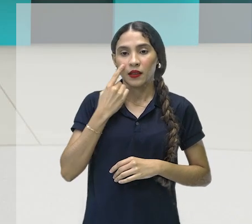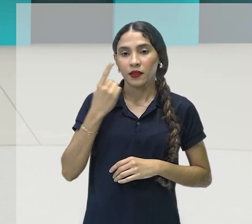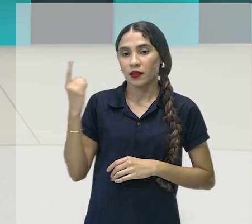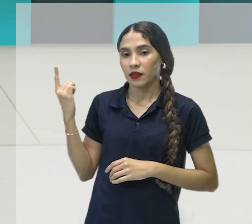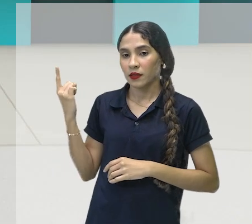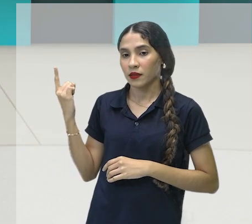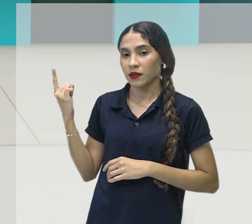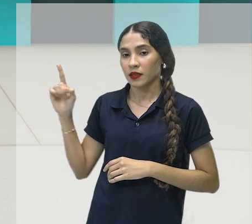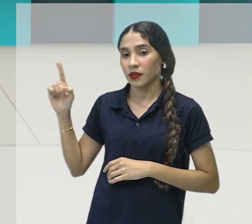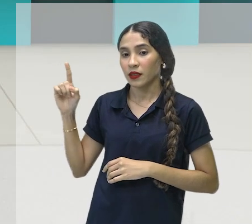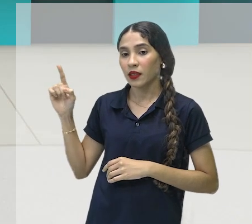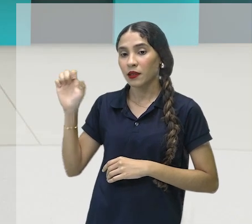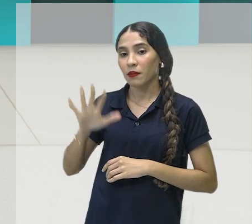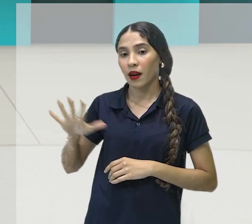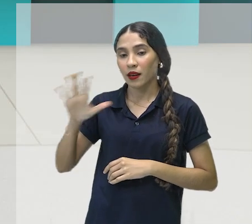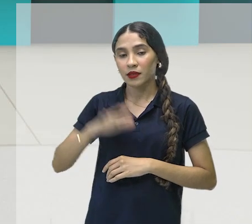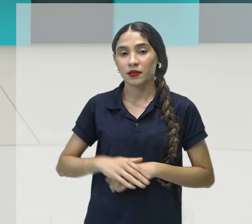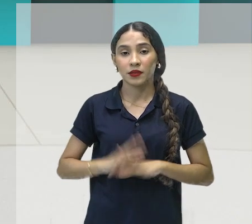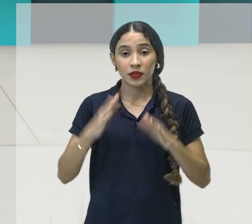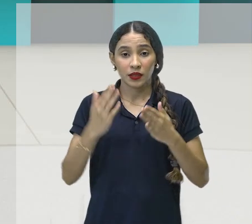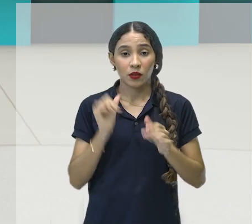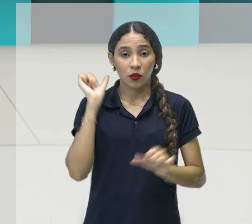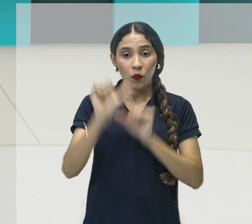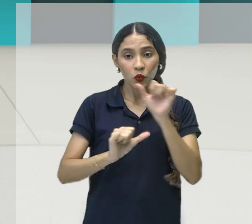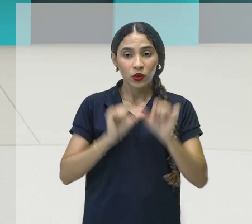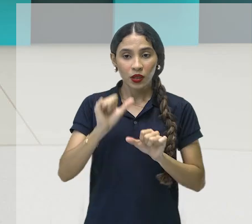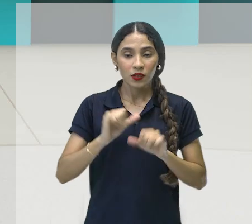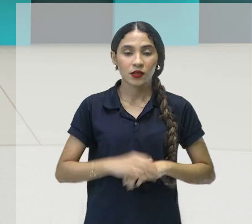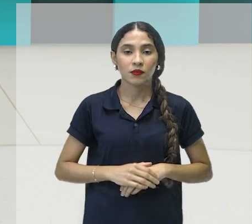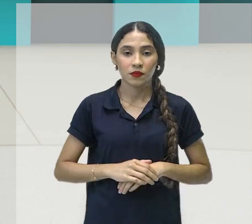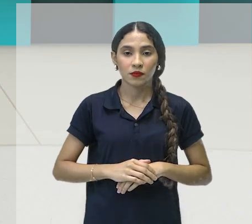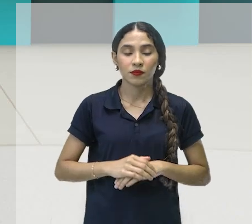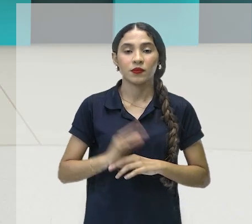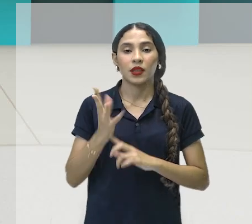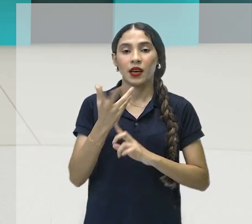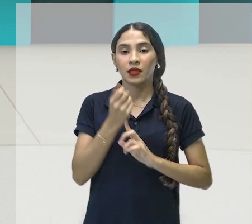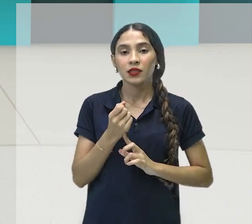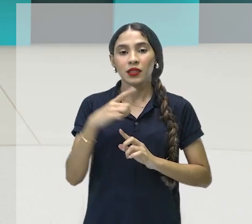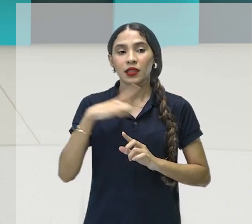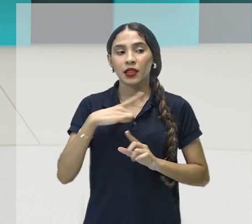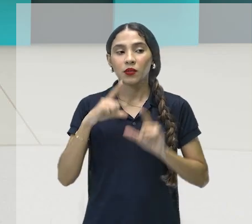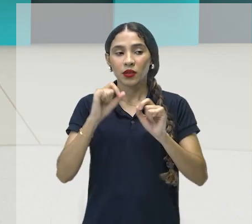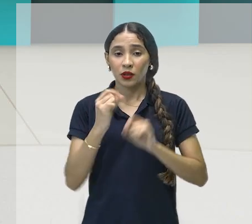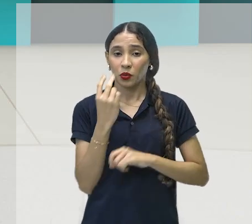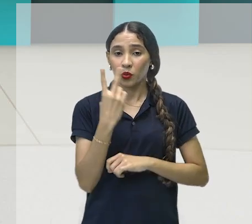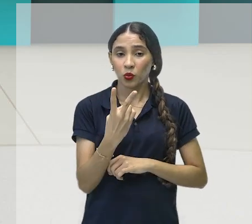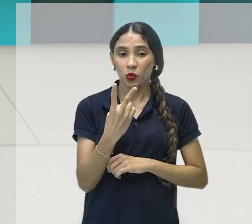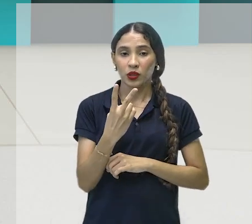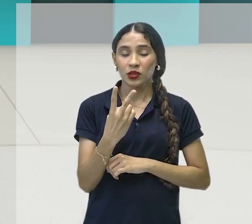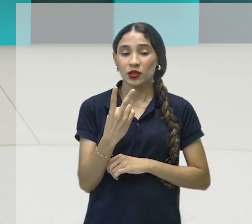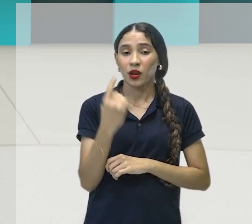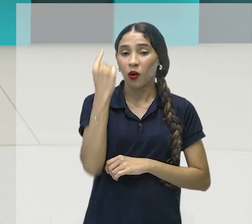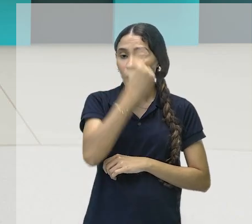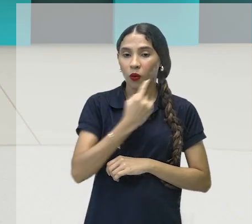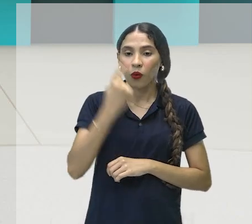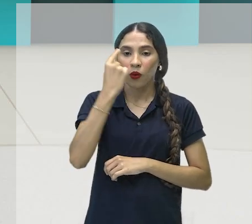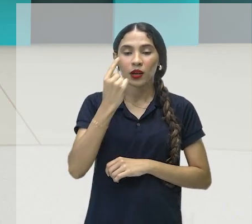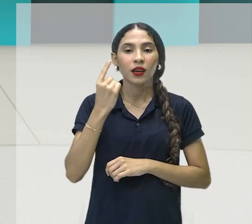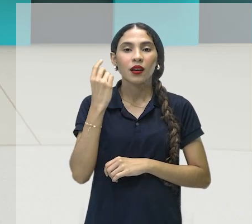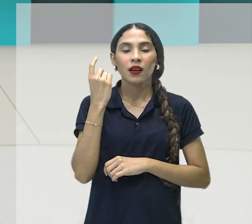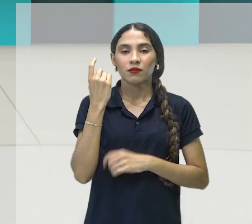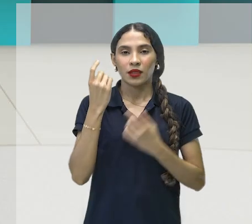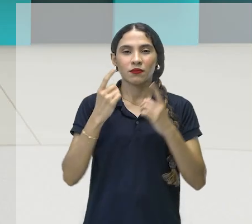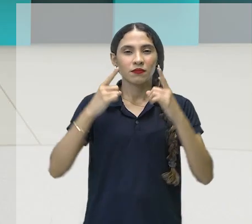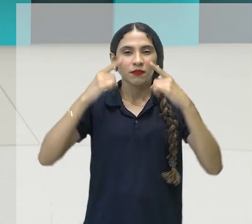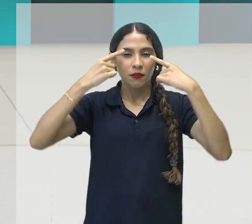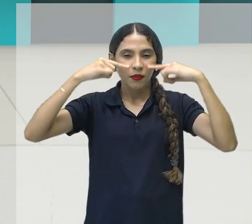podem ver aqui na imagem. Então, a transformação dessa artista, ela envolve 2 horas de